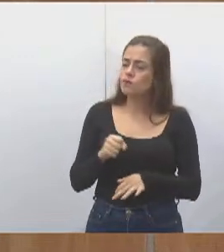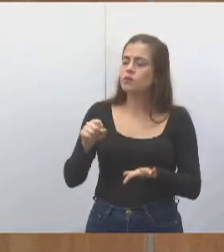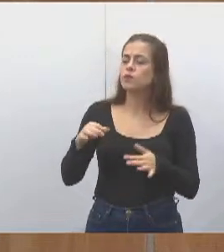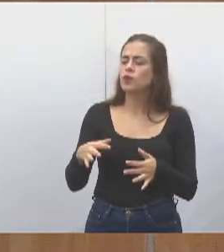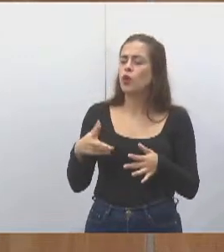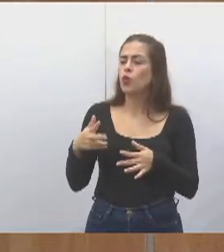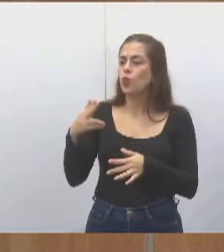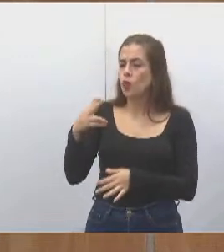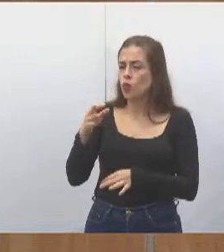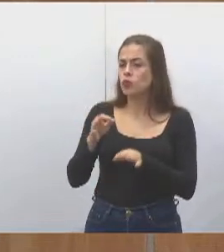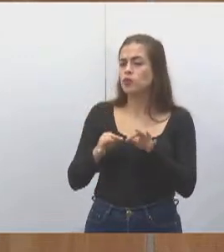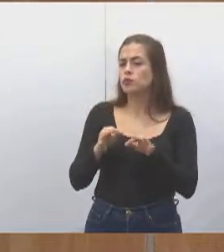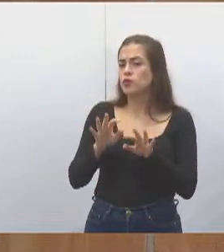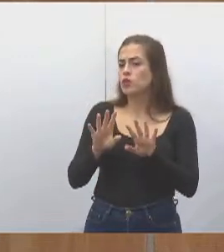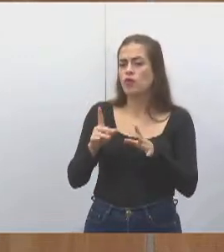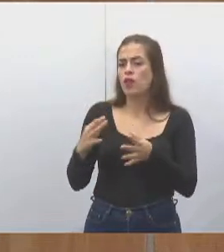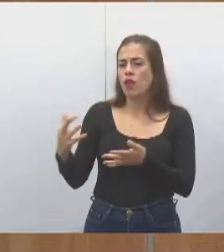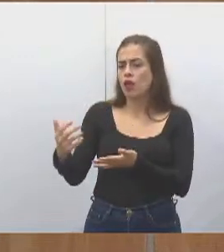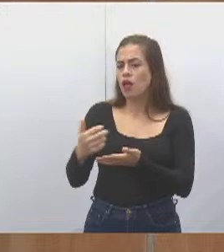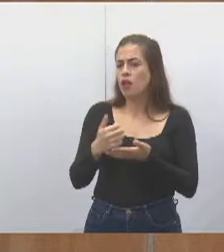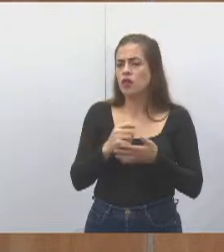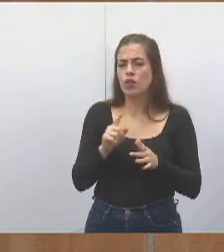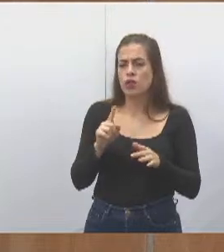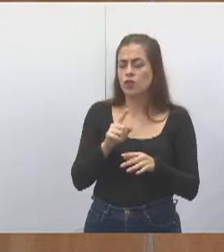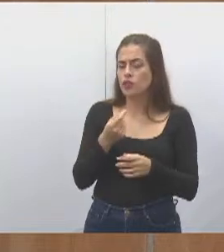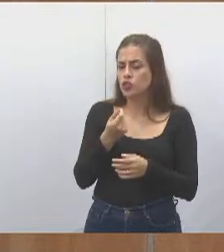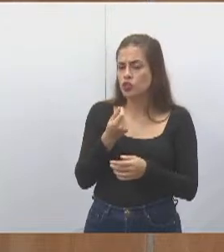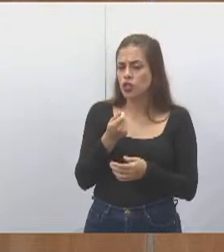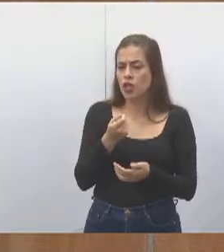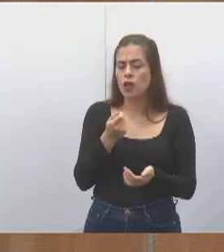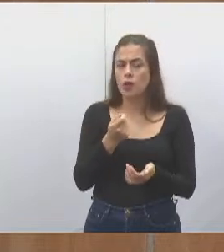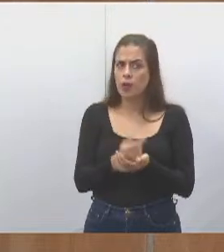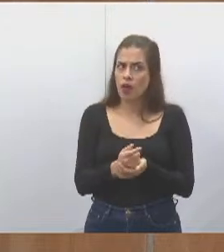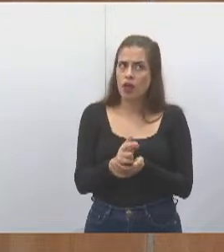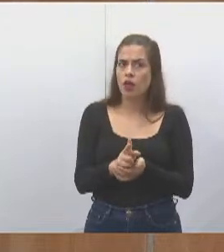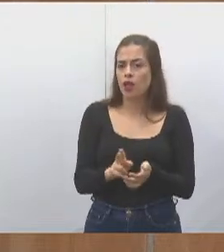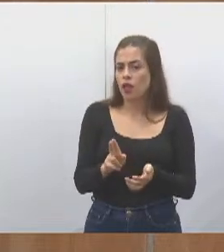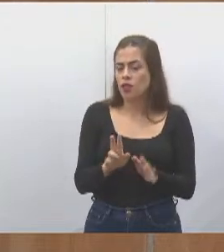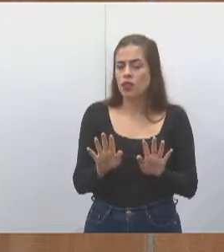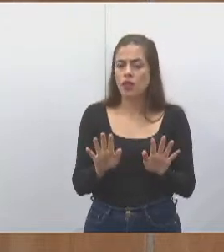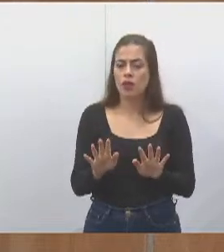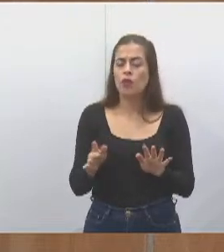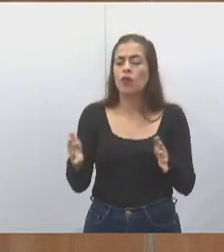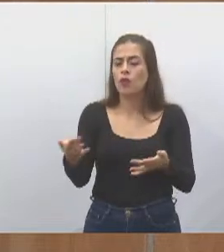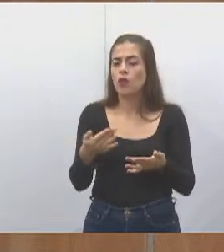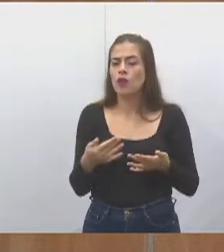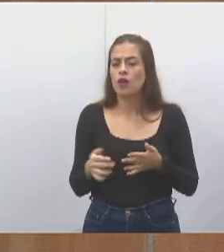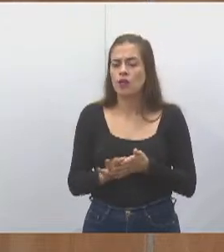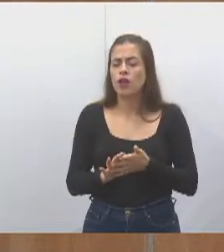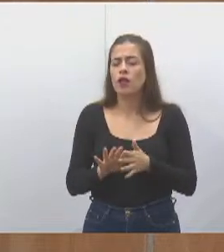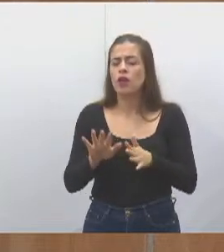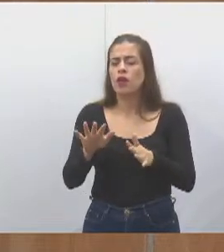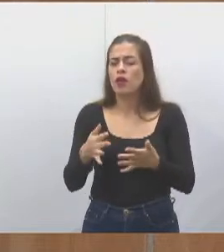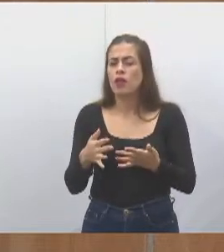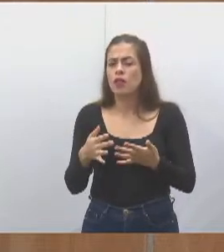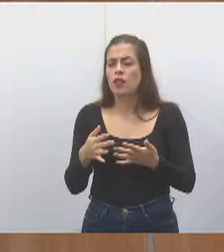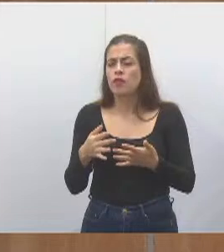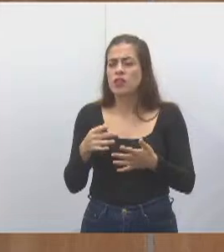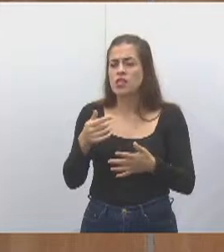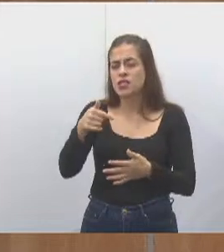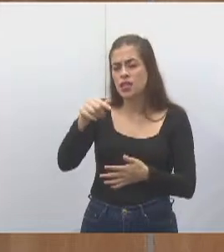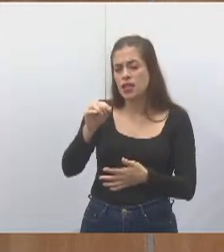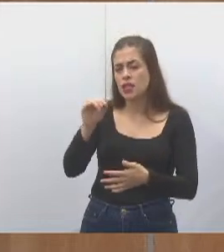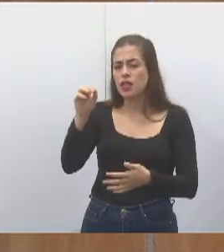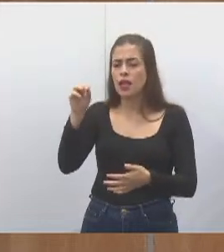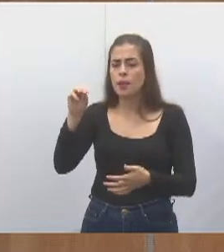de arrecadação, não foi dinheiro mal gasto. A gente, conforme eu já expliquei para o vereador Luiz Flávio, teve em torno de 70 milhões a menos de recurso